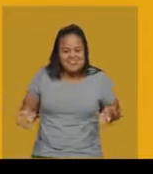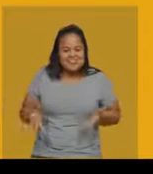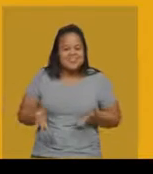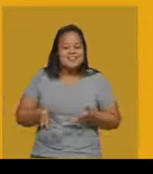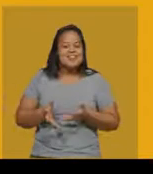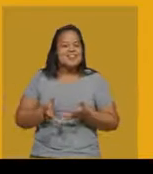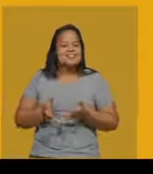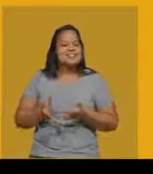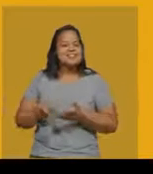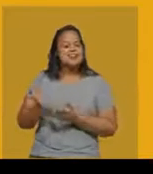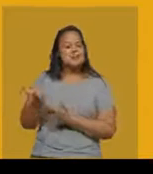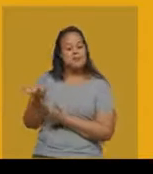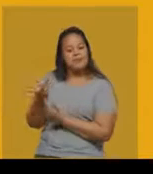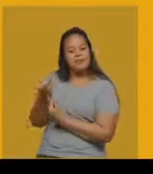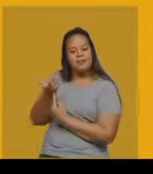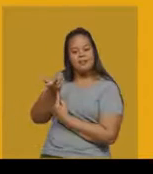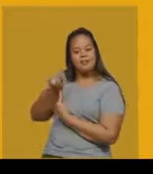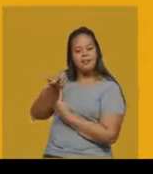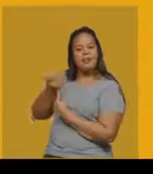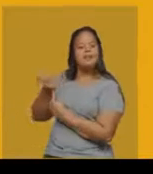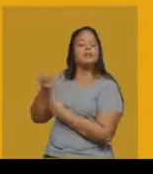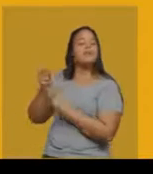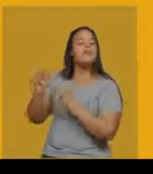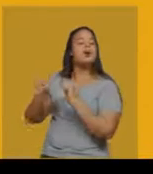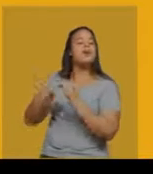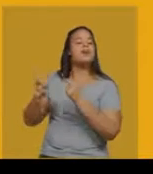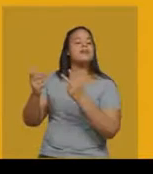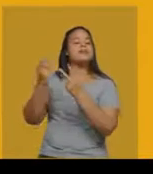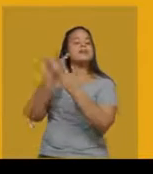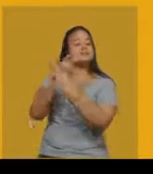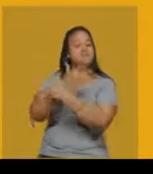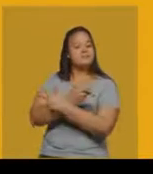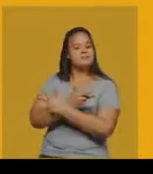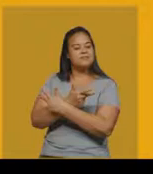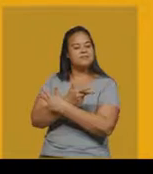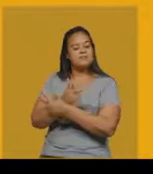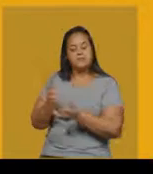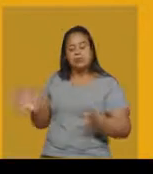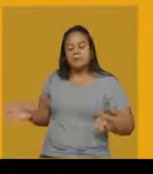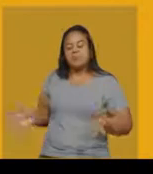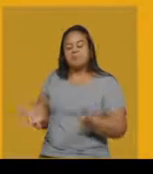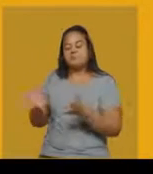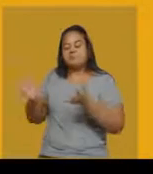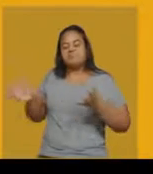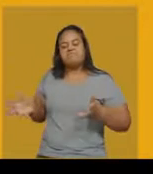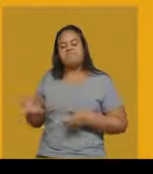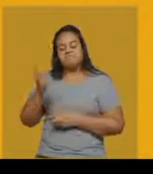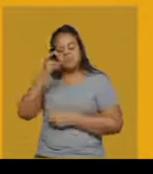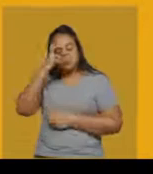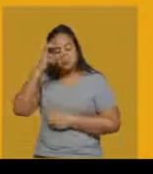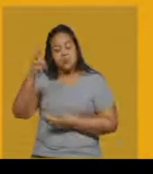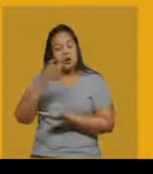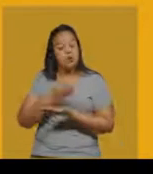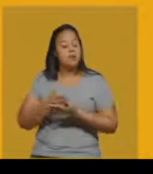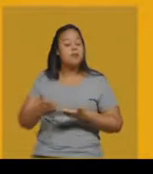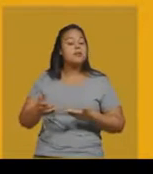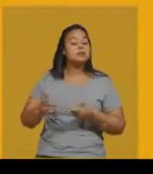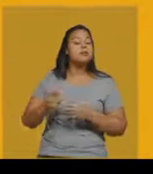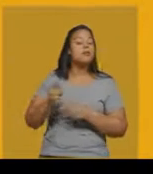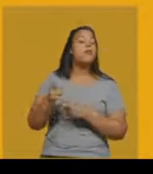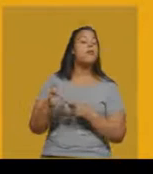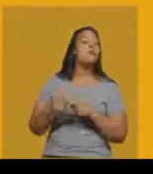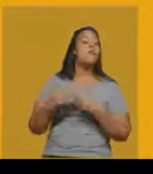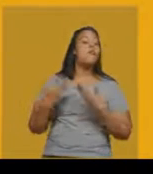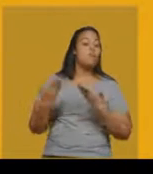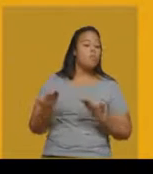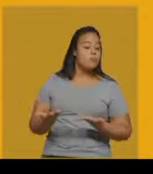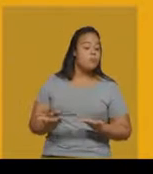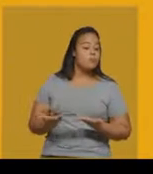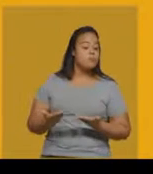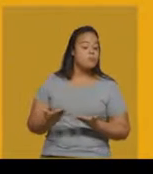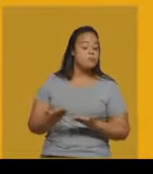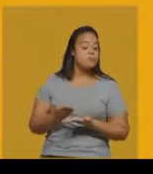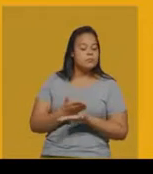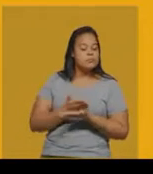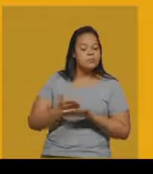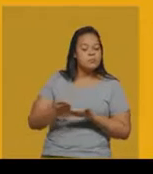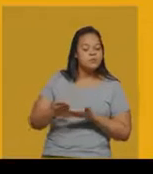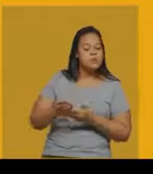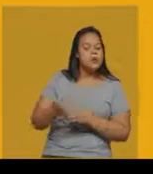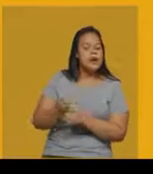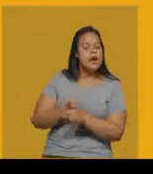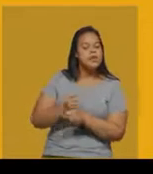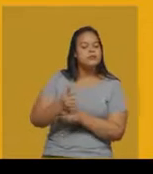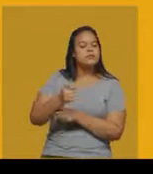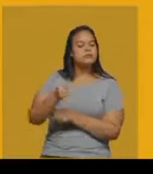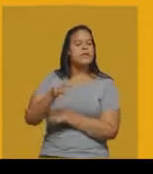relacionada principalmente ao hip-hop, movimento cultural que teve início no começo dos anos 70 nos